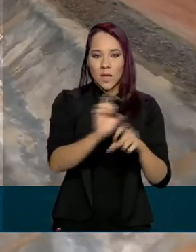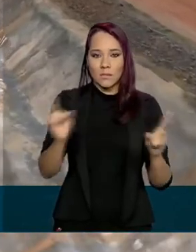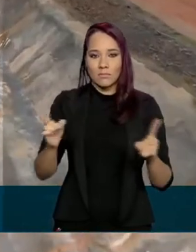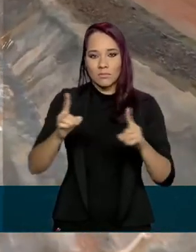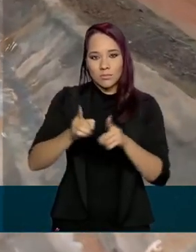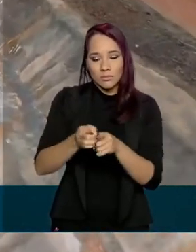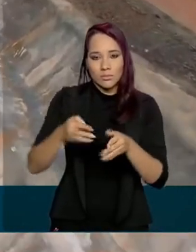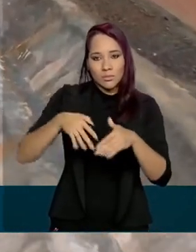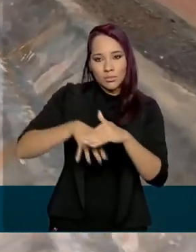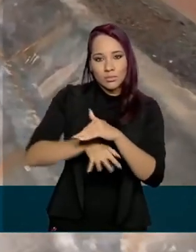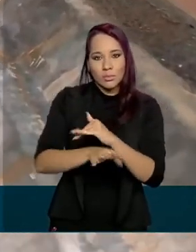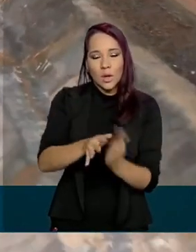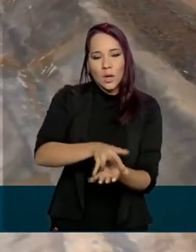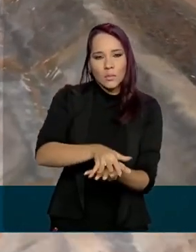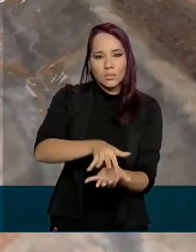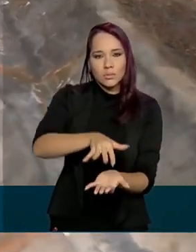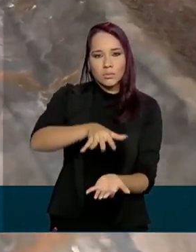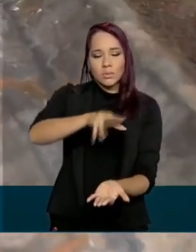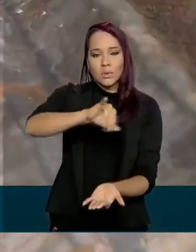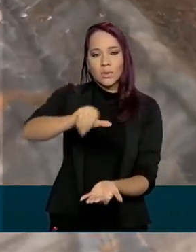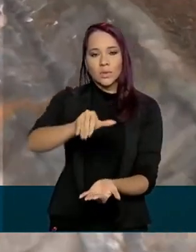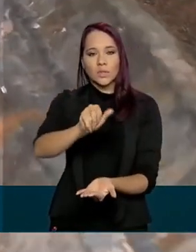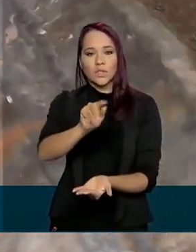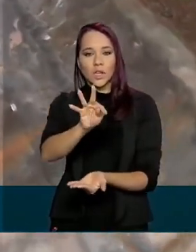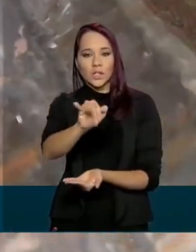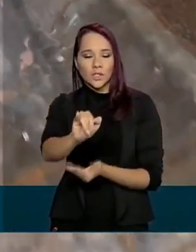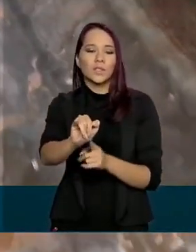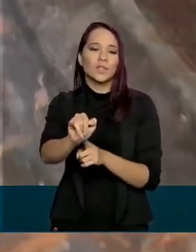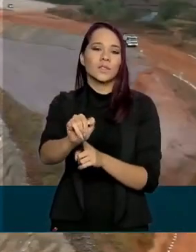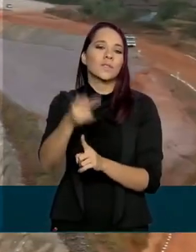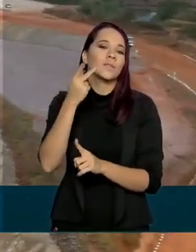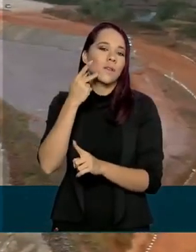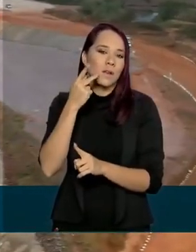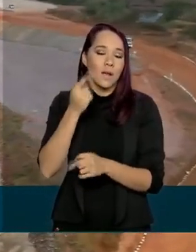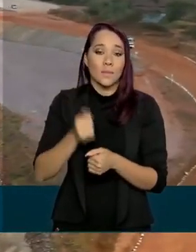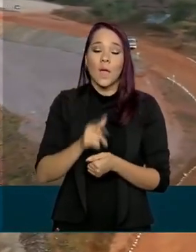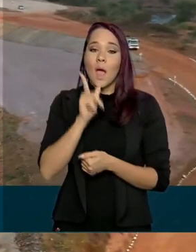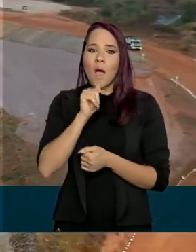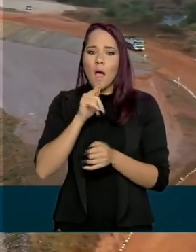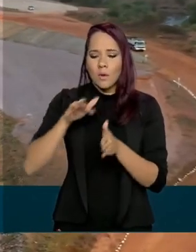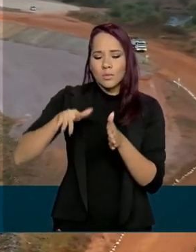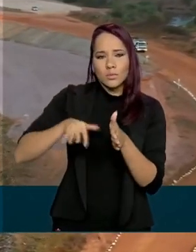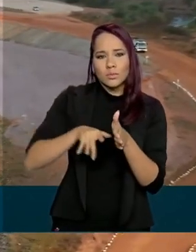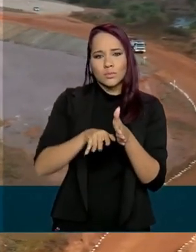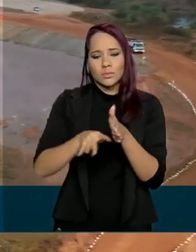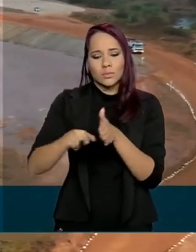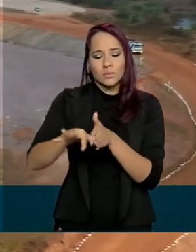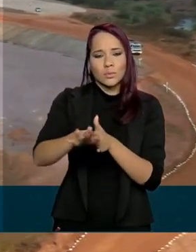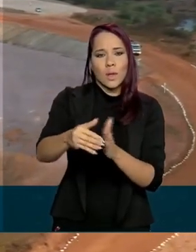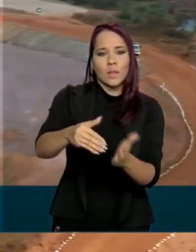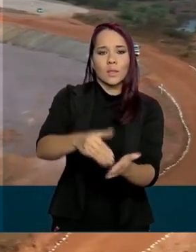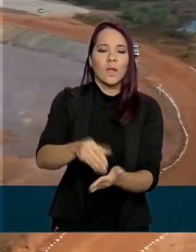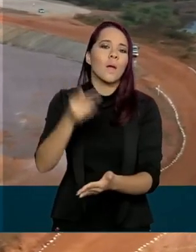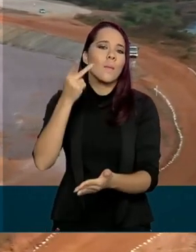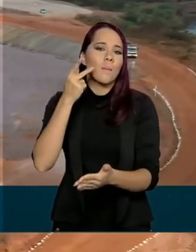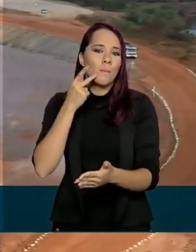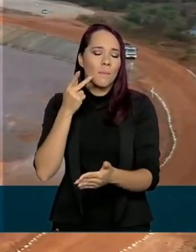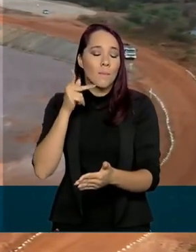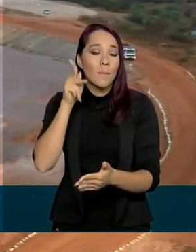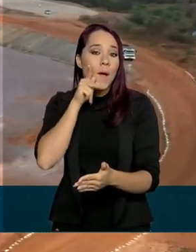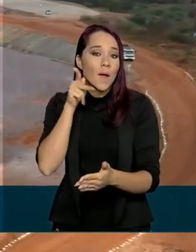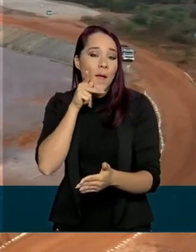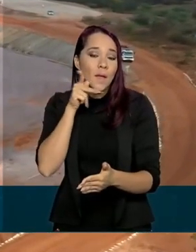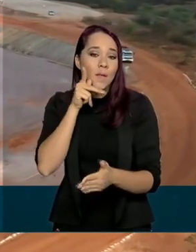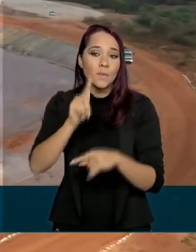começa a encher o reservatório jati no ceará a água a seguir ainda até a paraíba e rio grande do